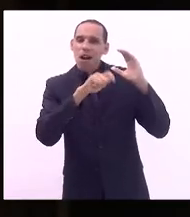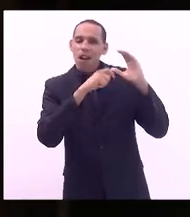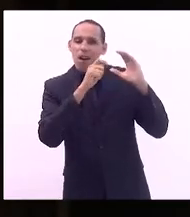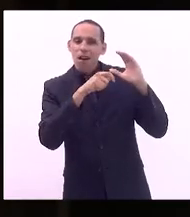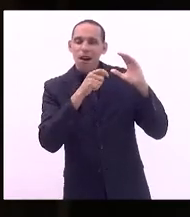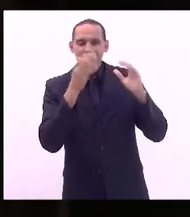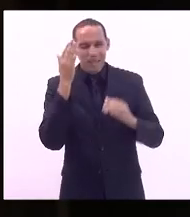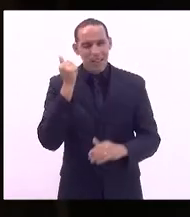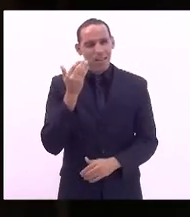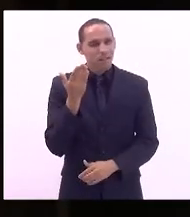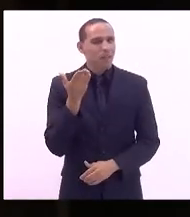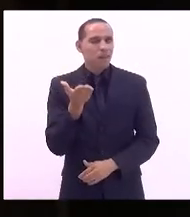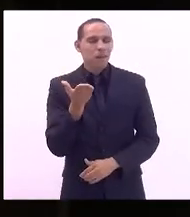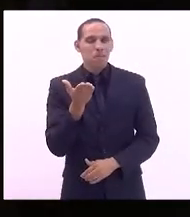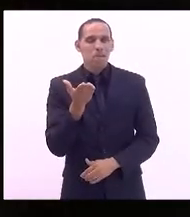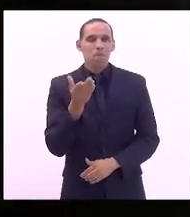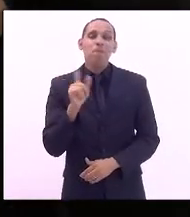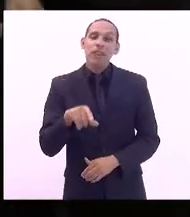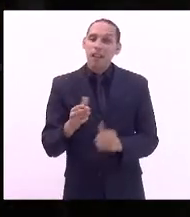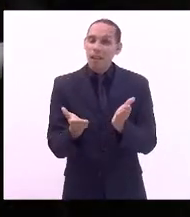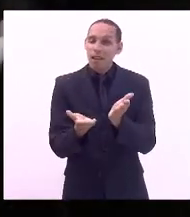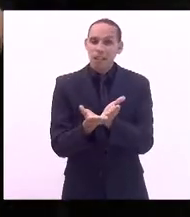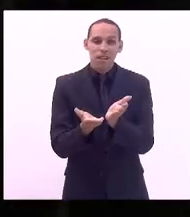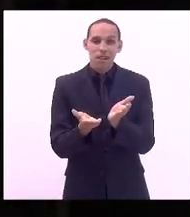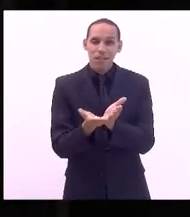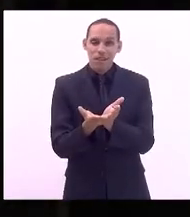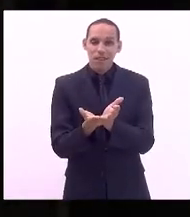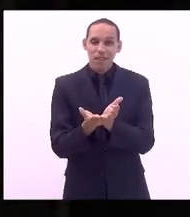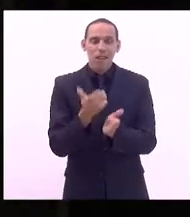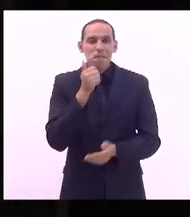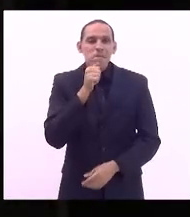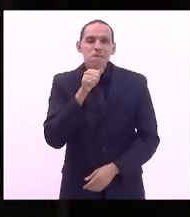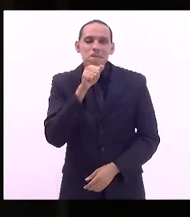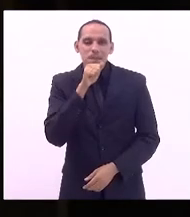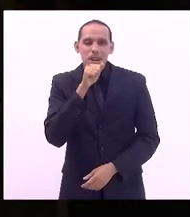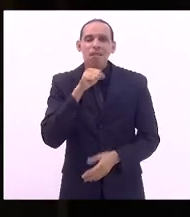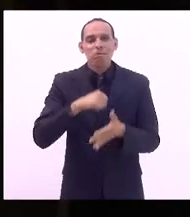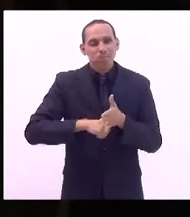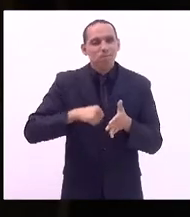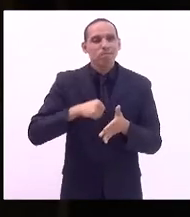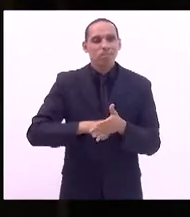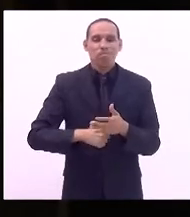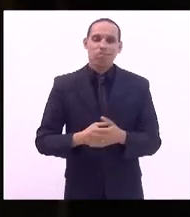sabe que a senhora é uma evangélica Mãe Guerreira